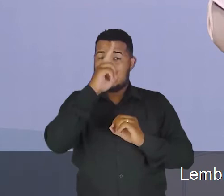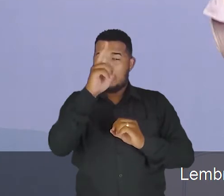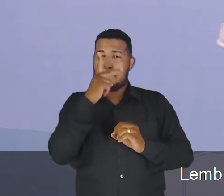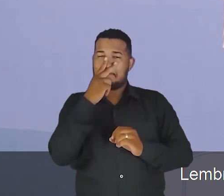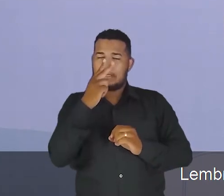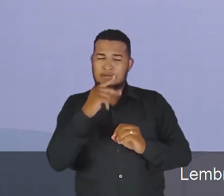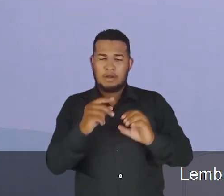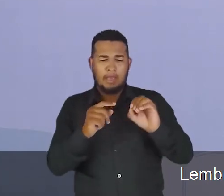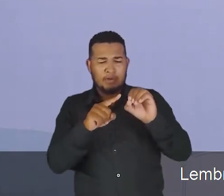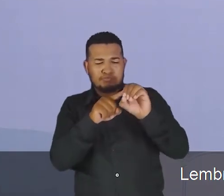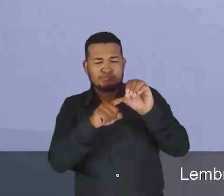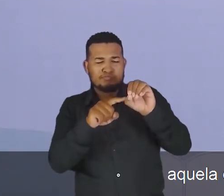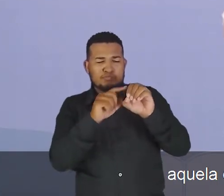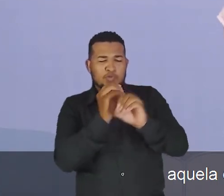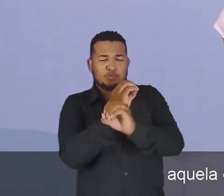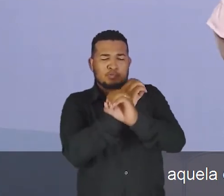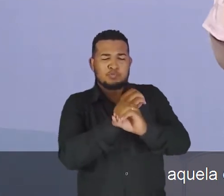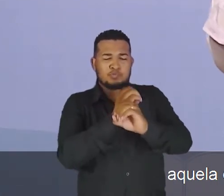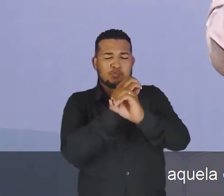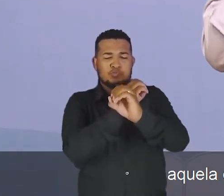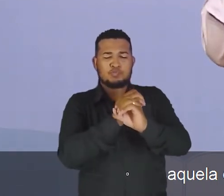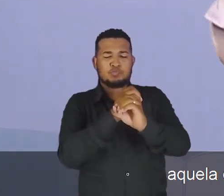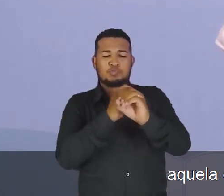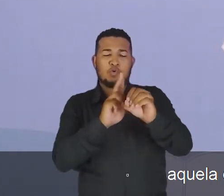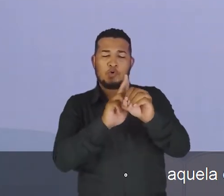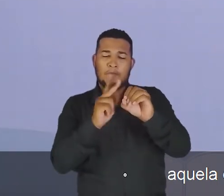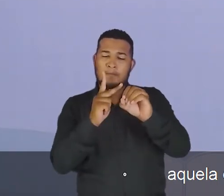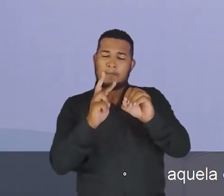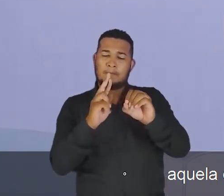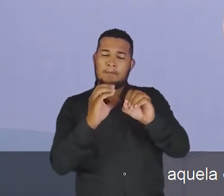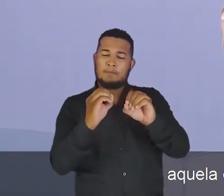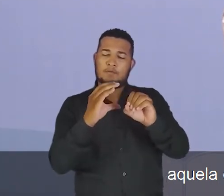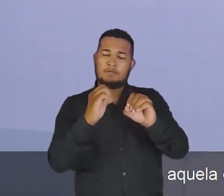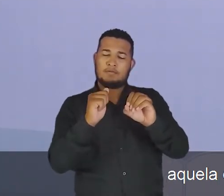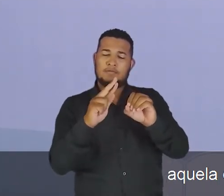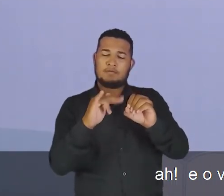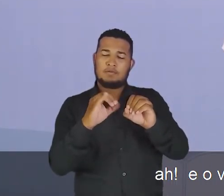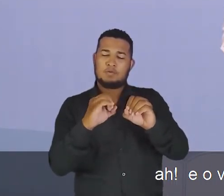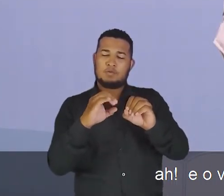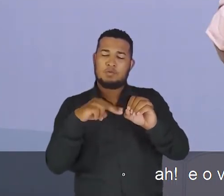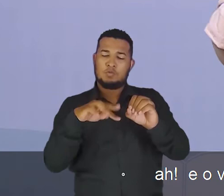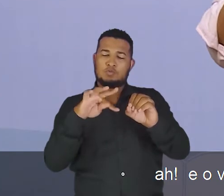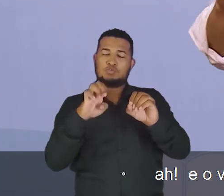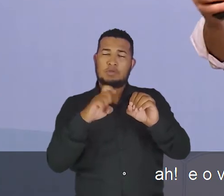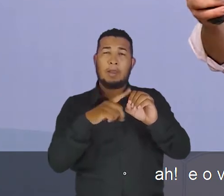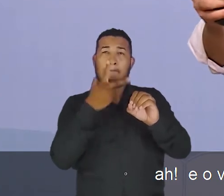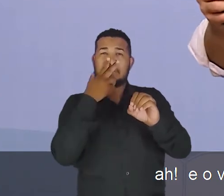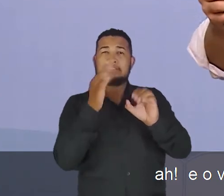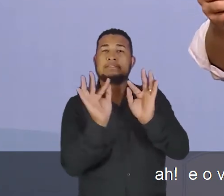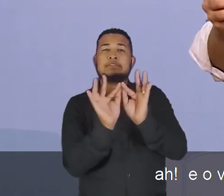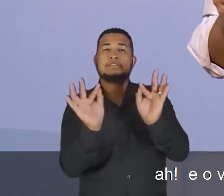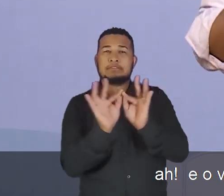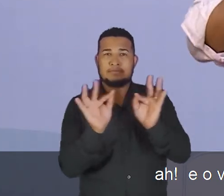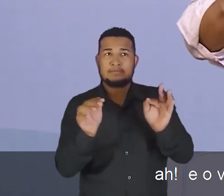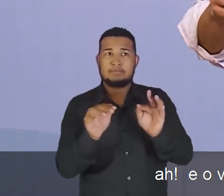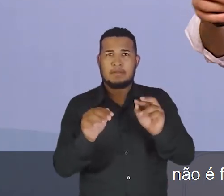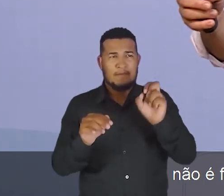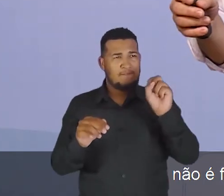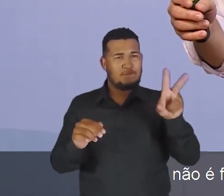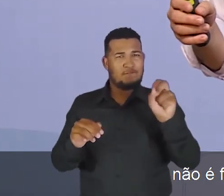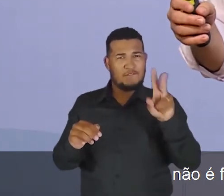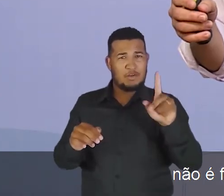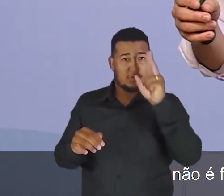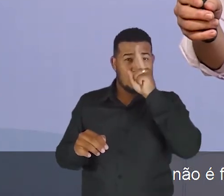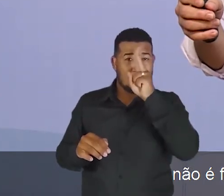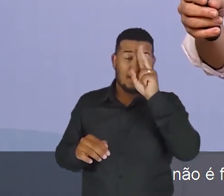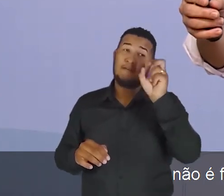vivo unicelular que possui aquela célula do tipo procarionte, que é aquela célula mais simples. Aí o vírus, professor, que você falou agora, lembra que o vírus não é